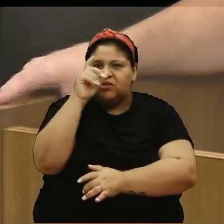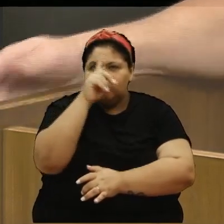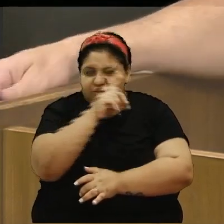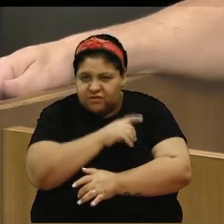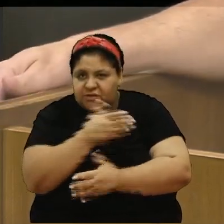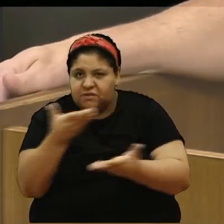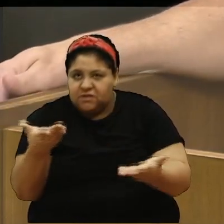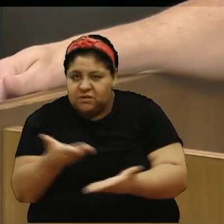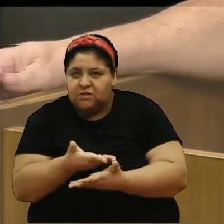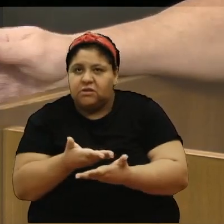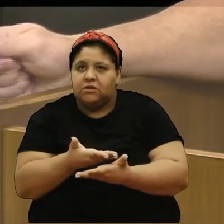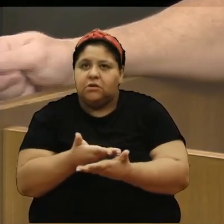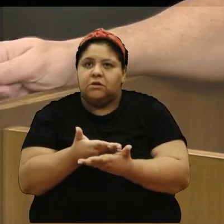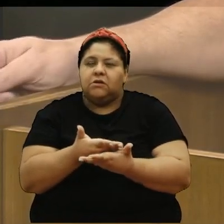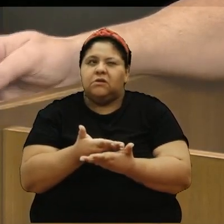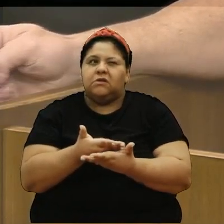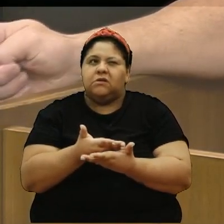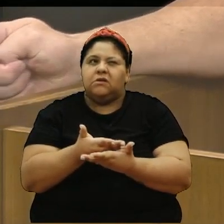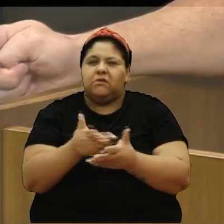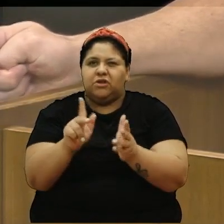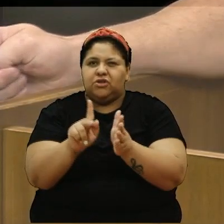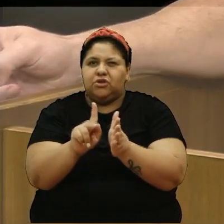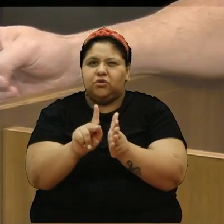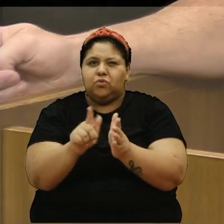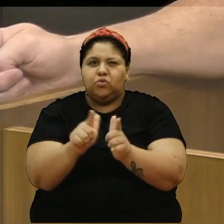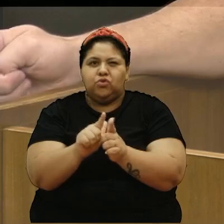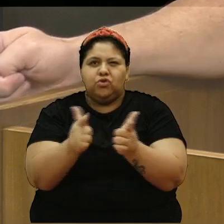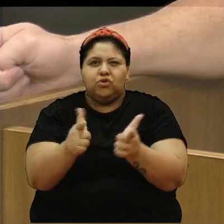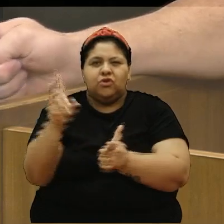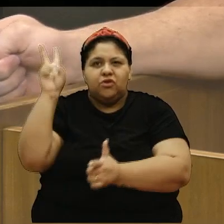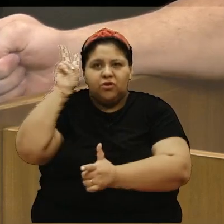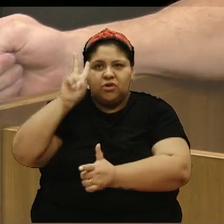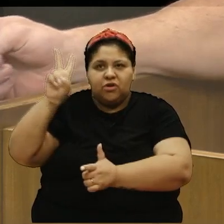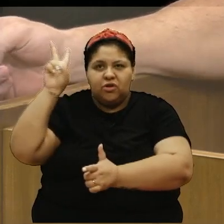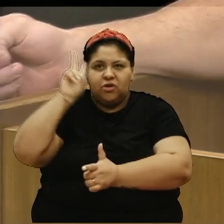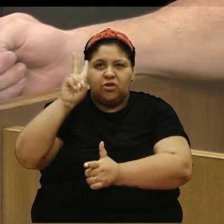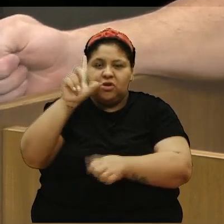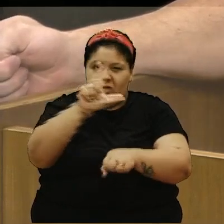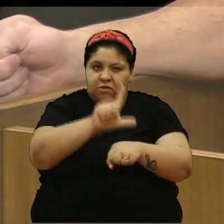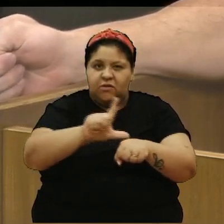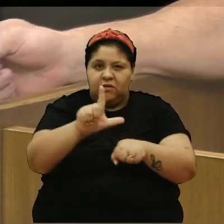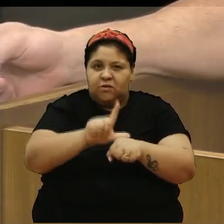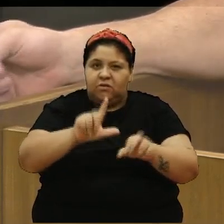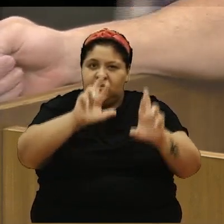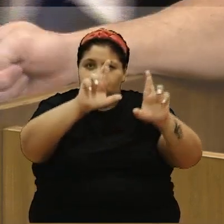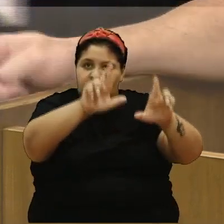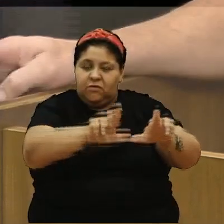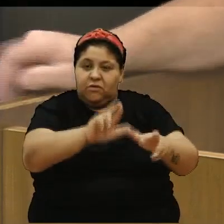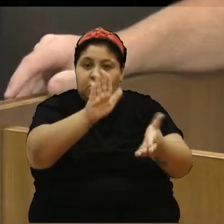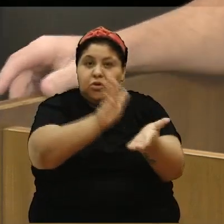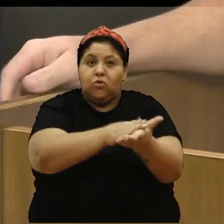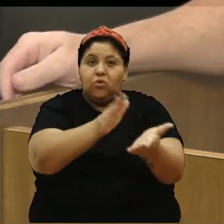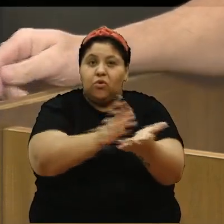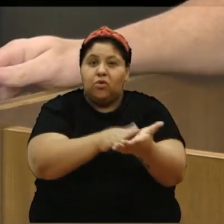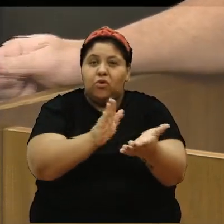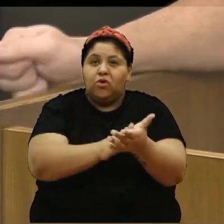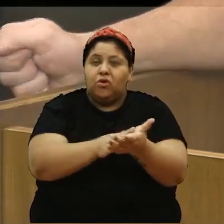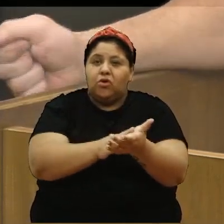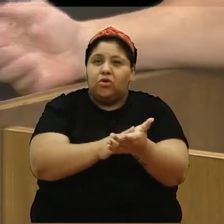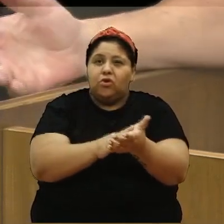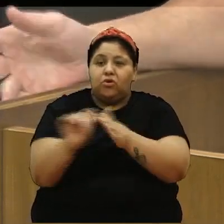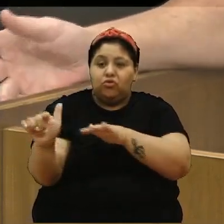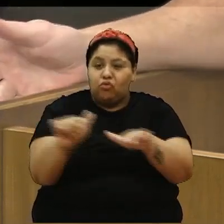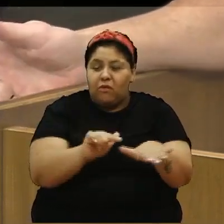estava no jornal, acho que no jornal de segunda-feira, a questão dos comerciantes lá da região nos cobram praticamente toda semana